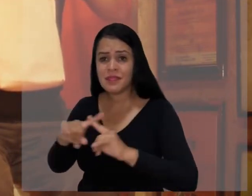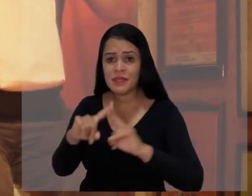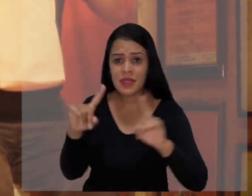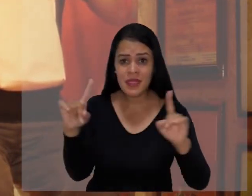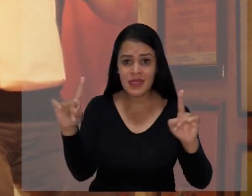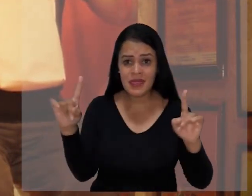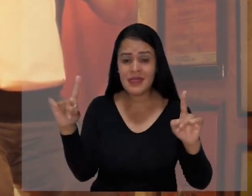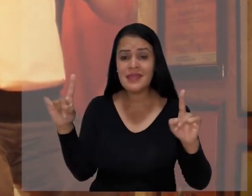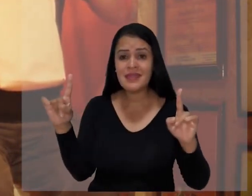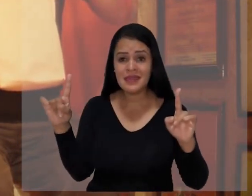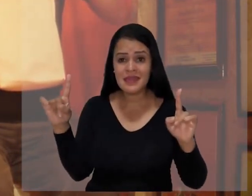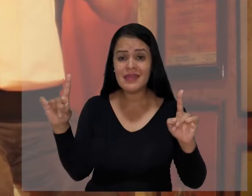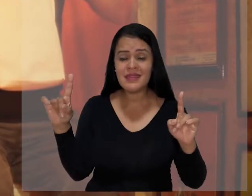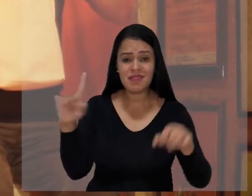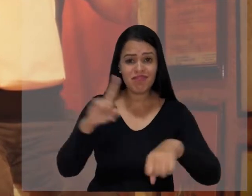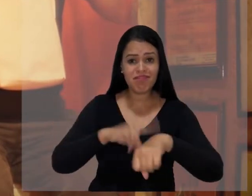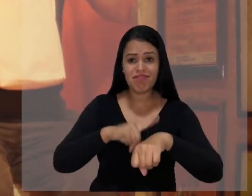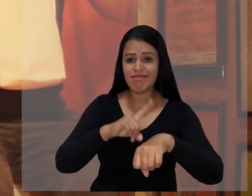Só desperdiço ampulheta.